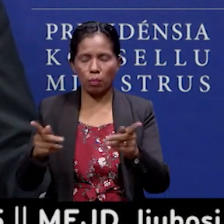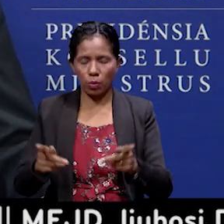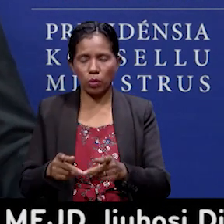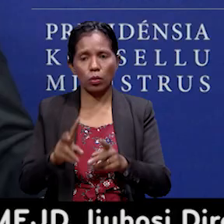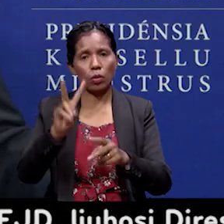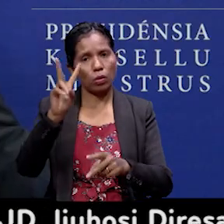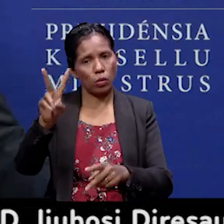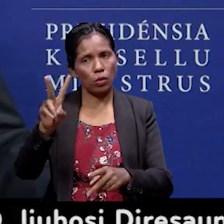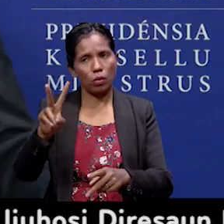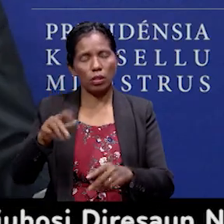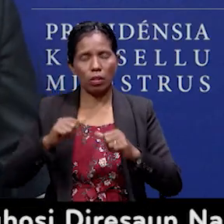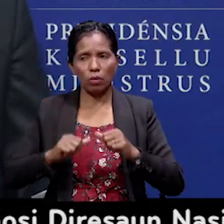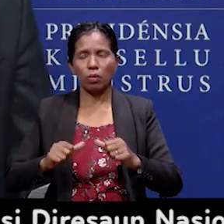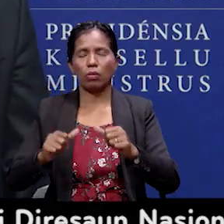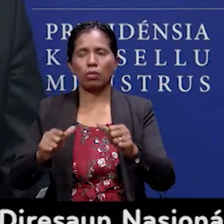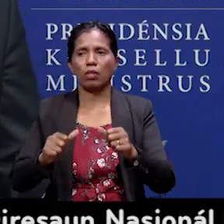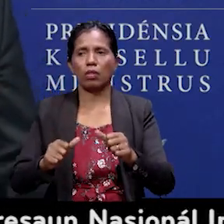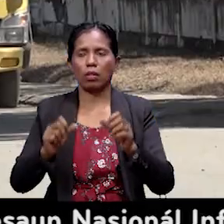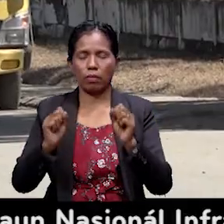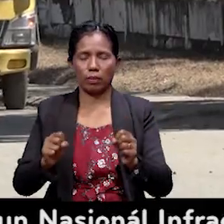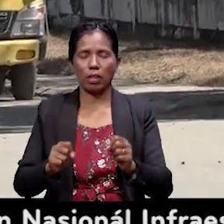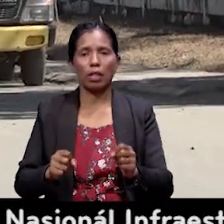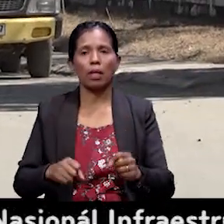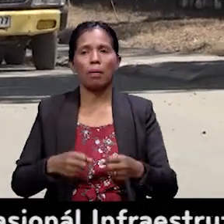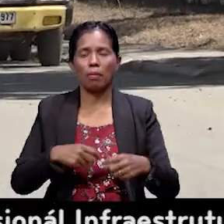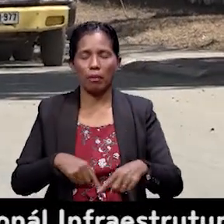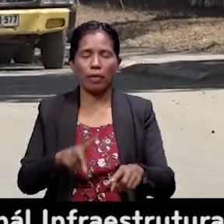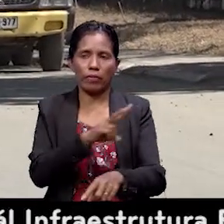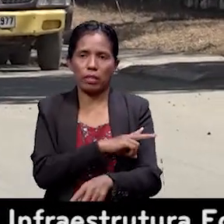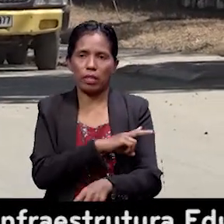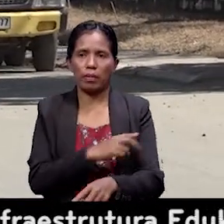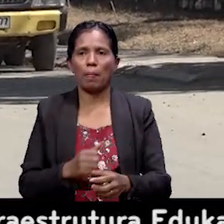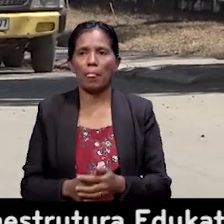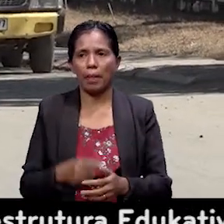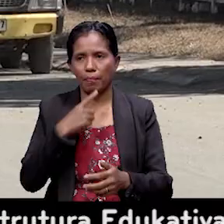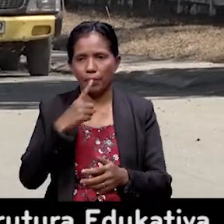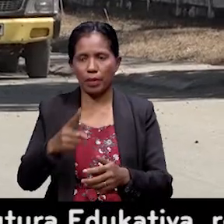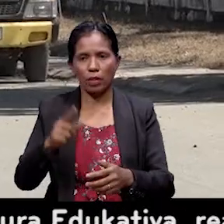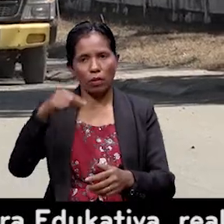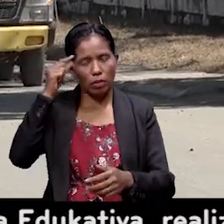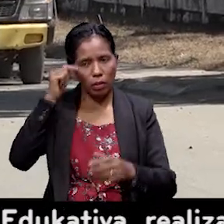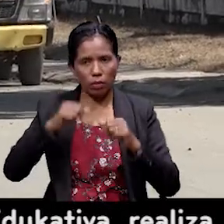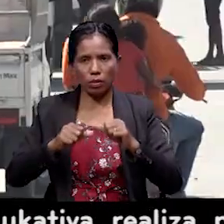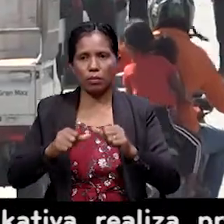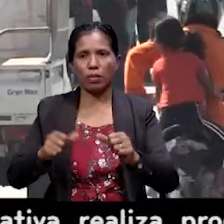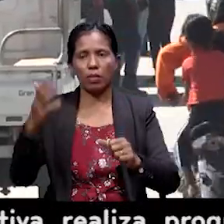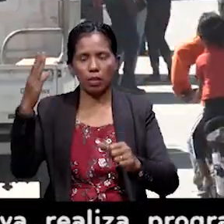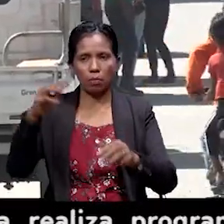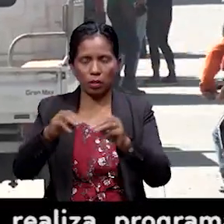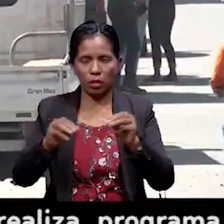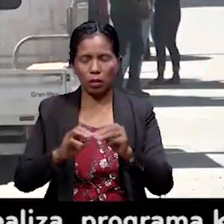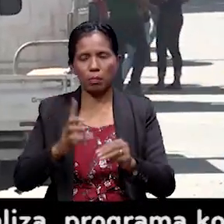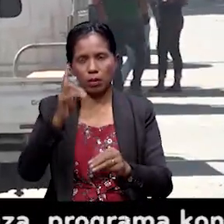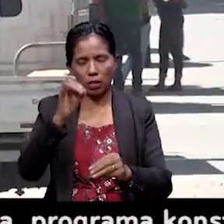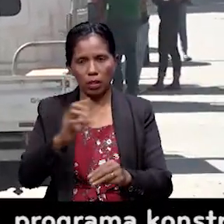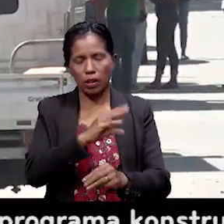Nerasic, se continua intensifica liutar. Razão o governo continua a impor cerca sanitária e o município de Lino Ermera